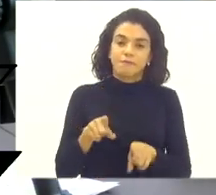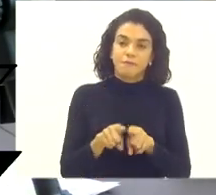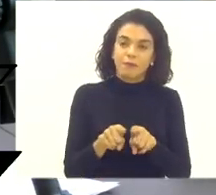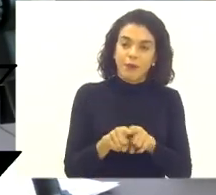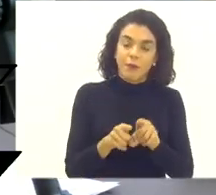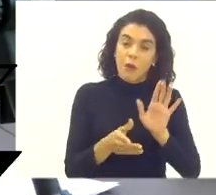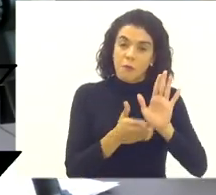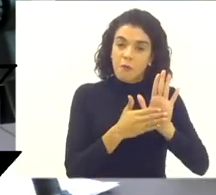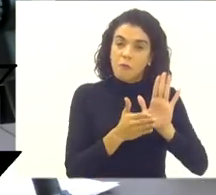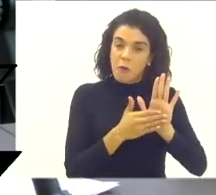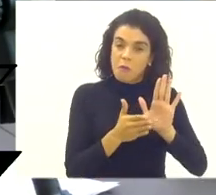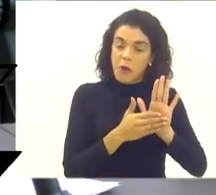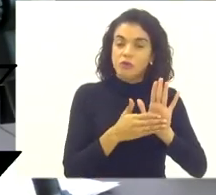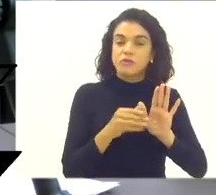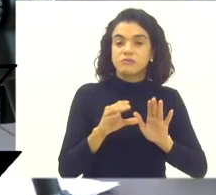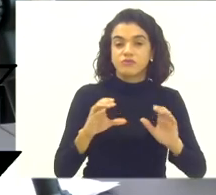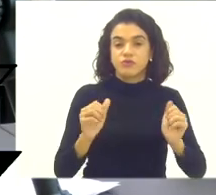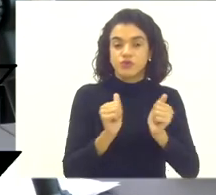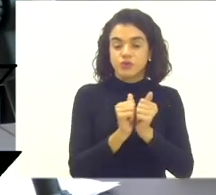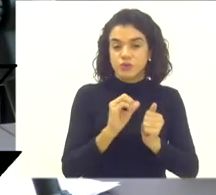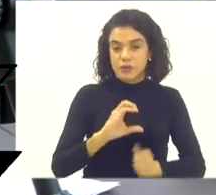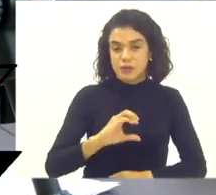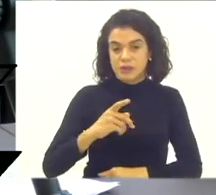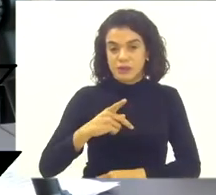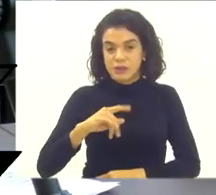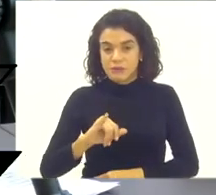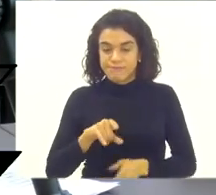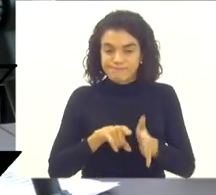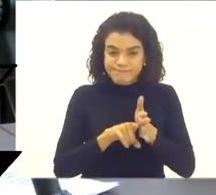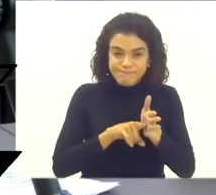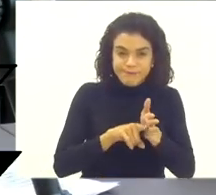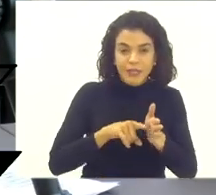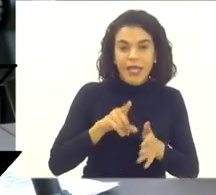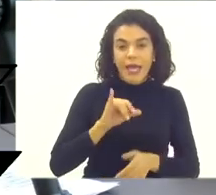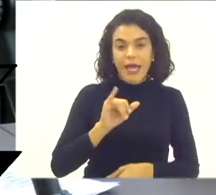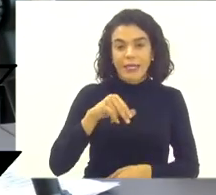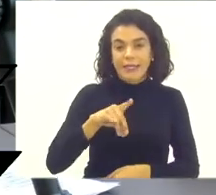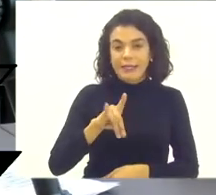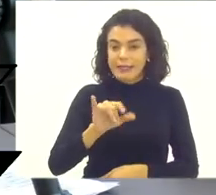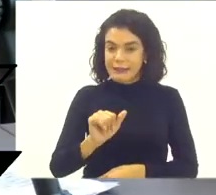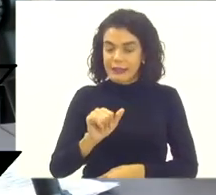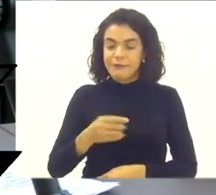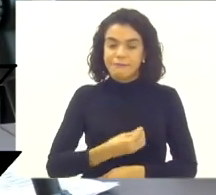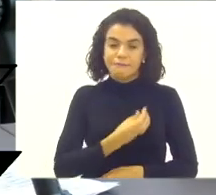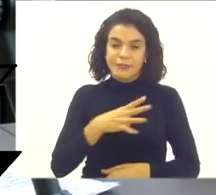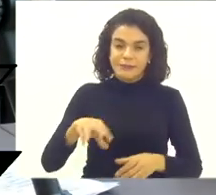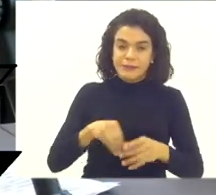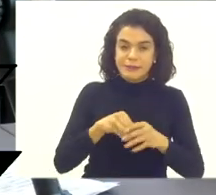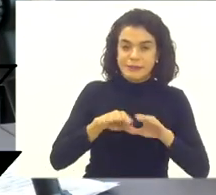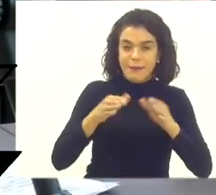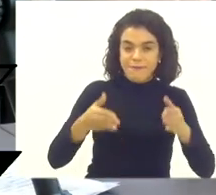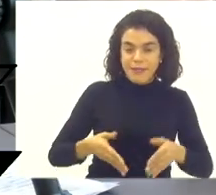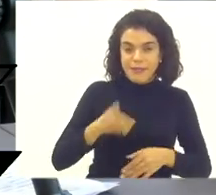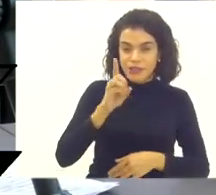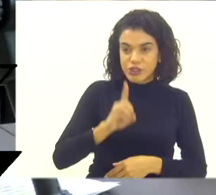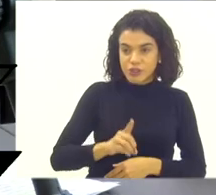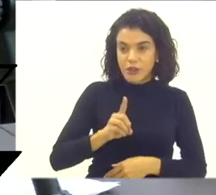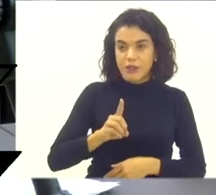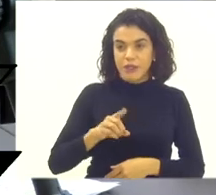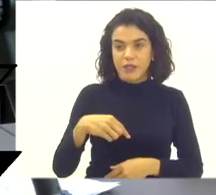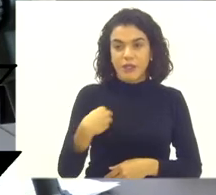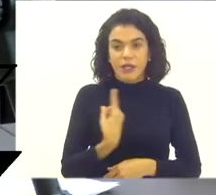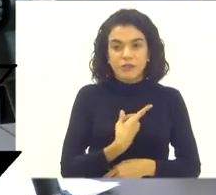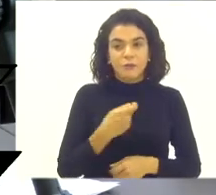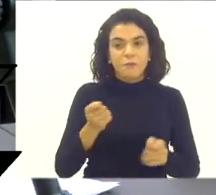como proposta para que a gente aqui com a CPI consiga e com a índia que é da mesa diretora também junto comigo que a gente possa agilizar né